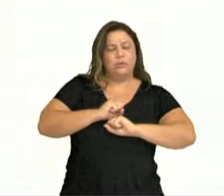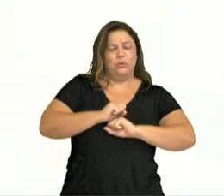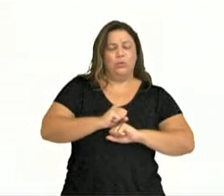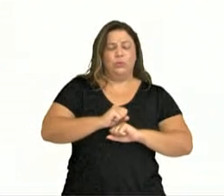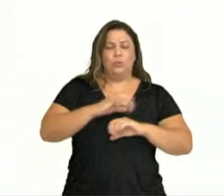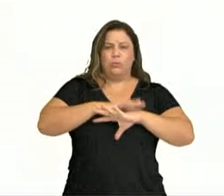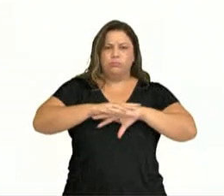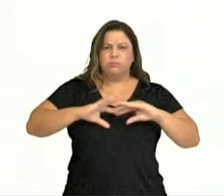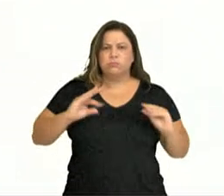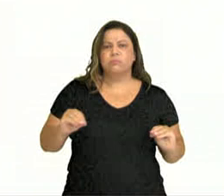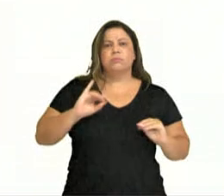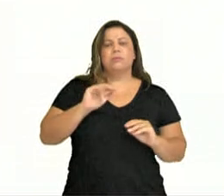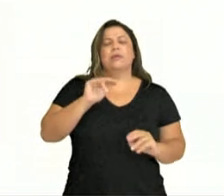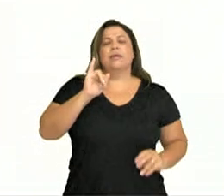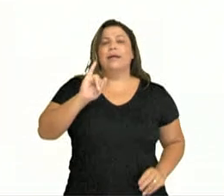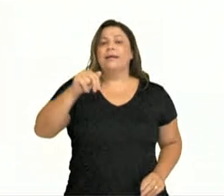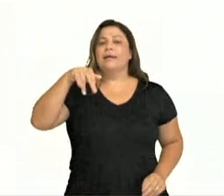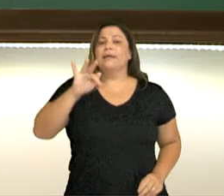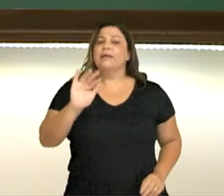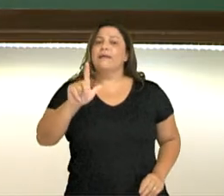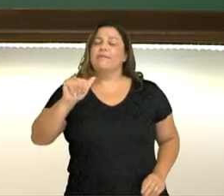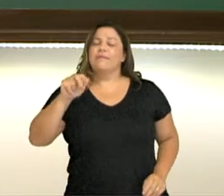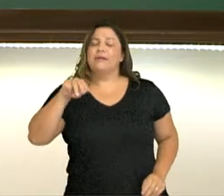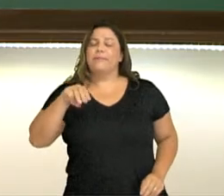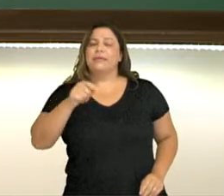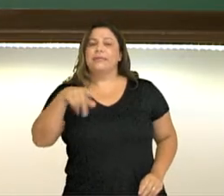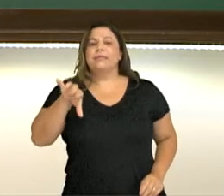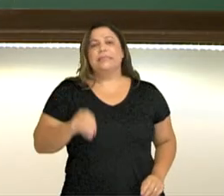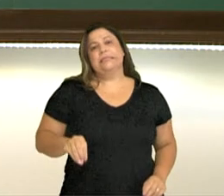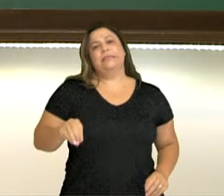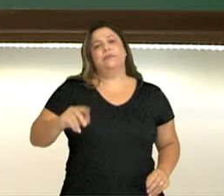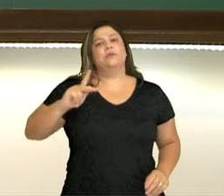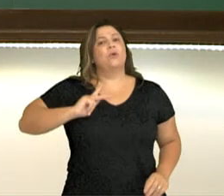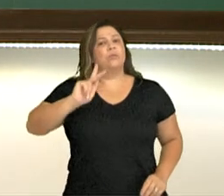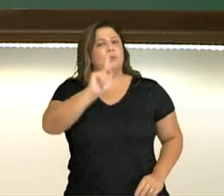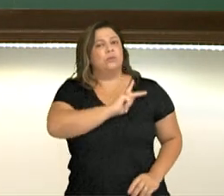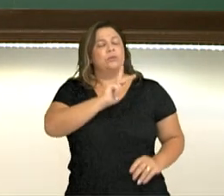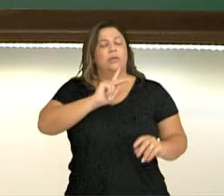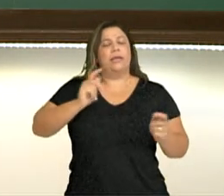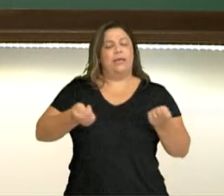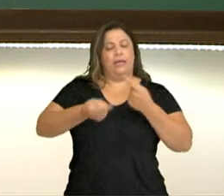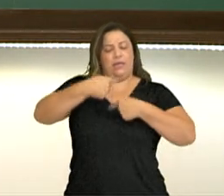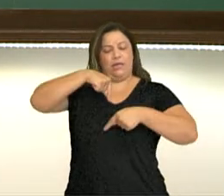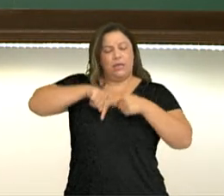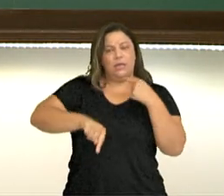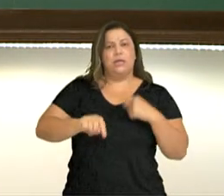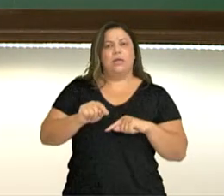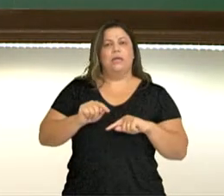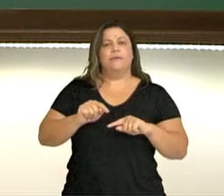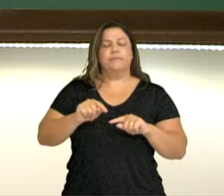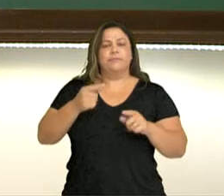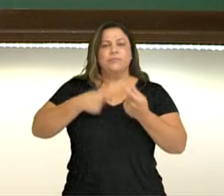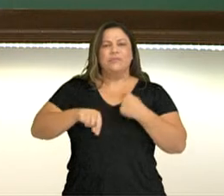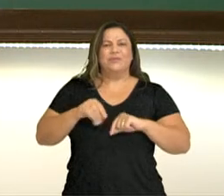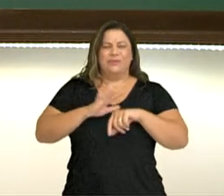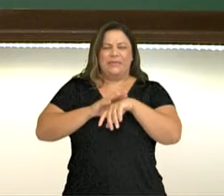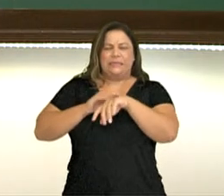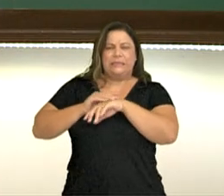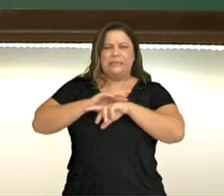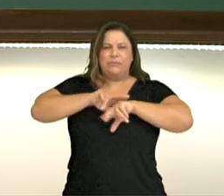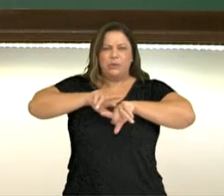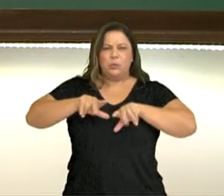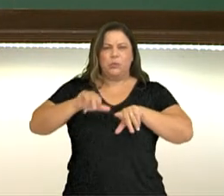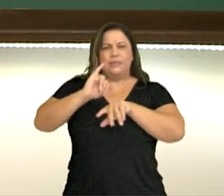inflamação. A citocina, elas são proteínas que acontecem justamente quando a gente tem uma infecção. E